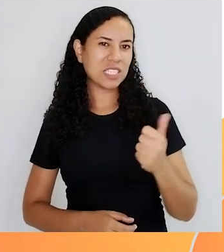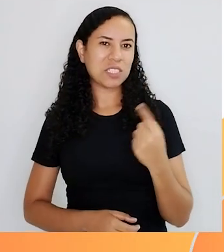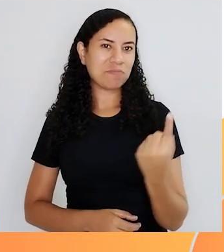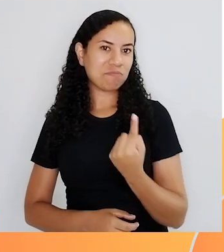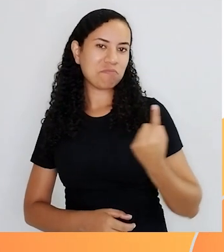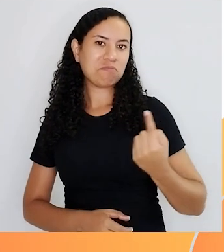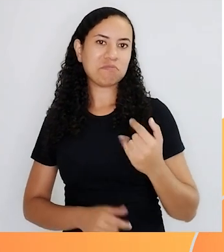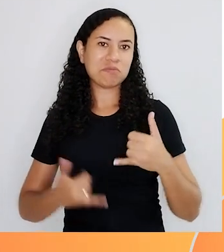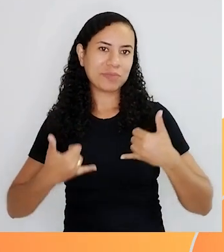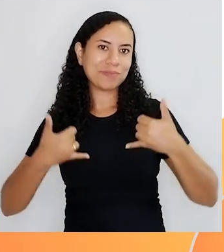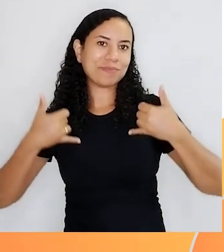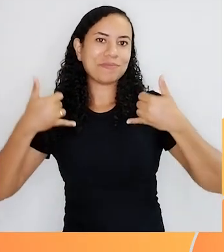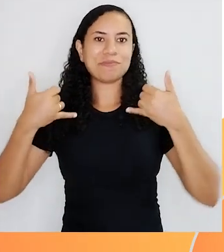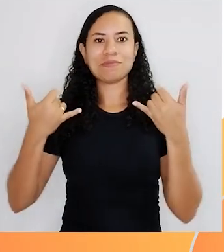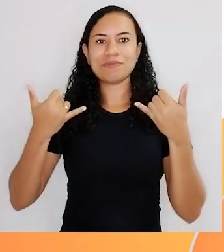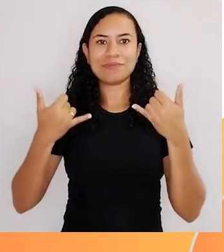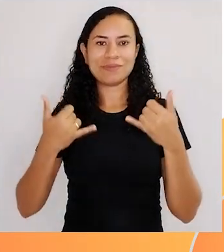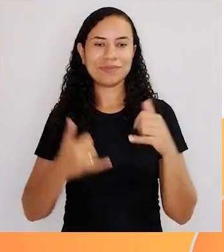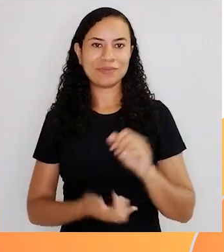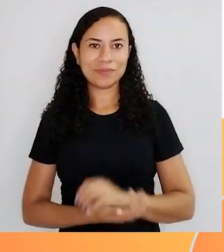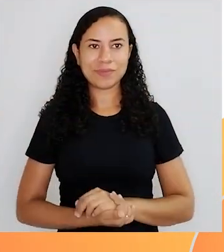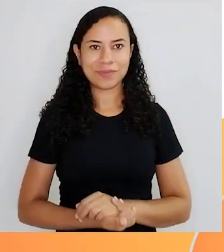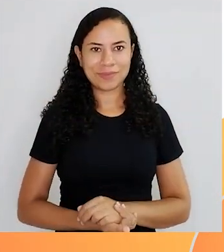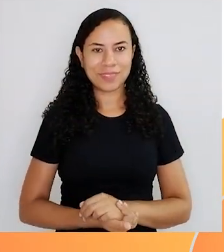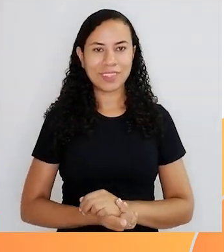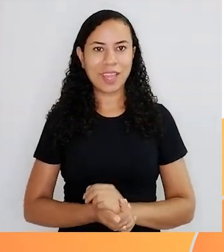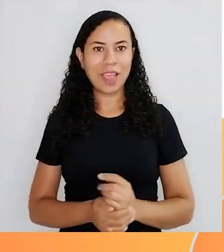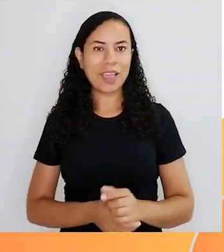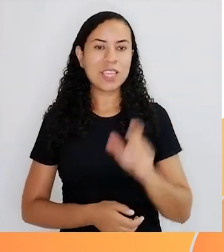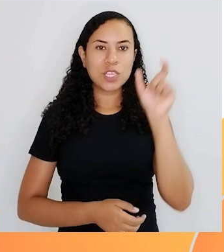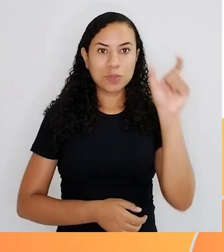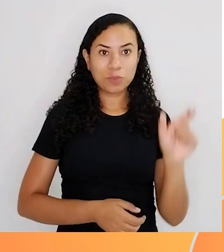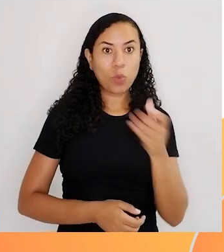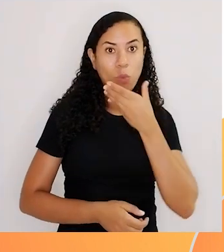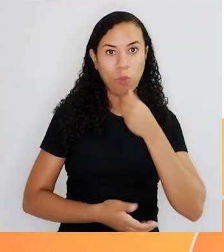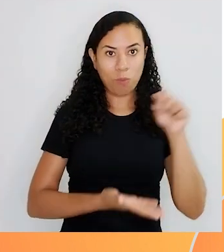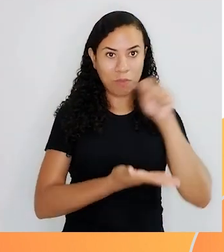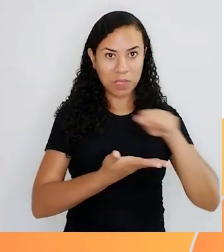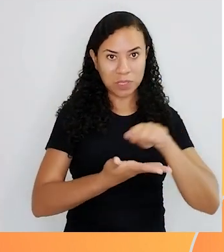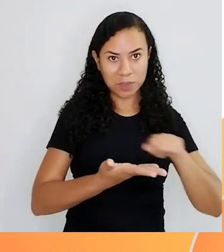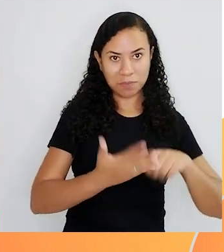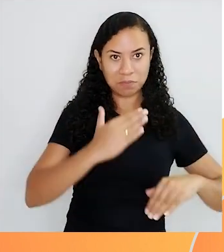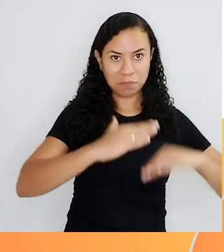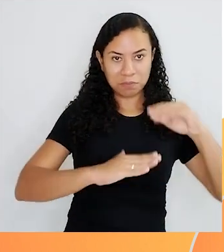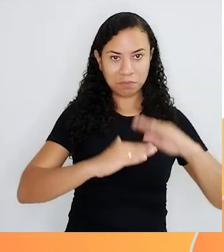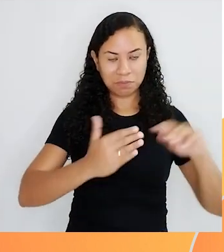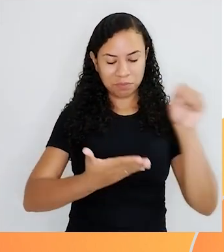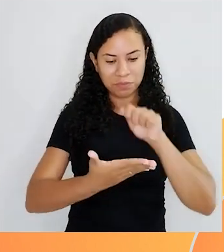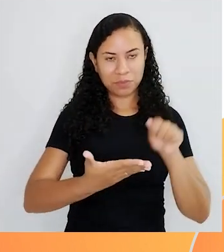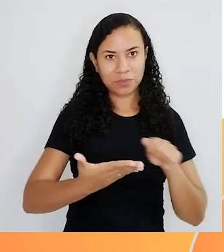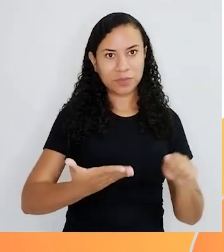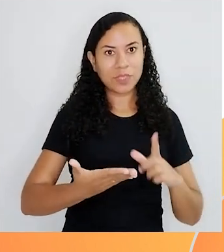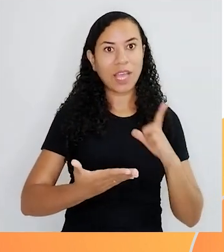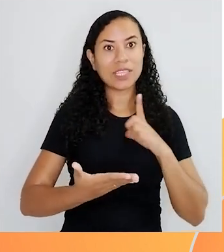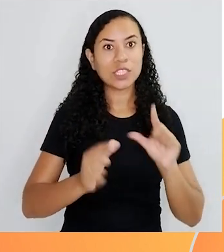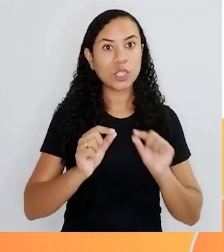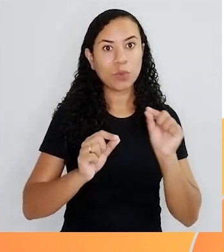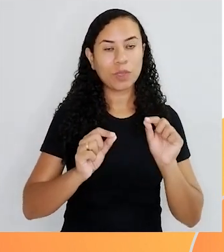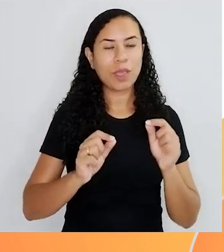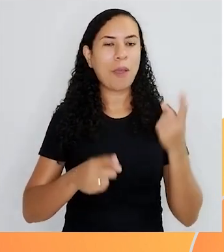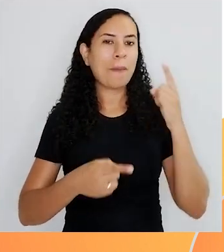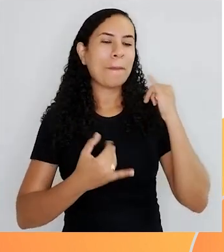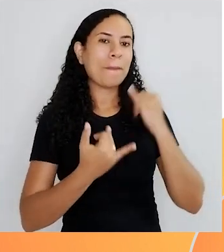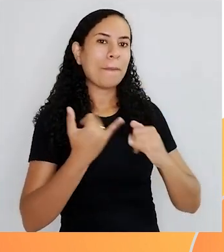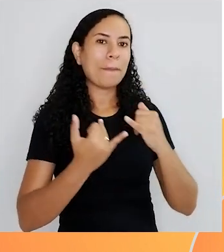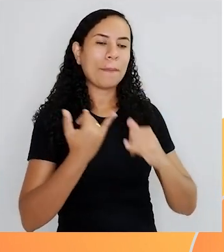de autoestima. E o escritor, o Luiz Fernando Veríssimo, ele dialoga com um conto de fadas clássico